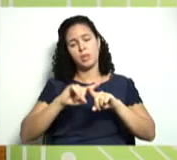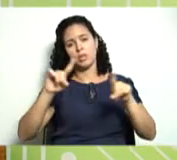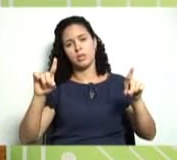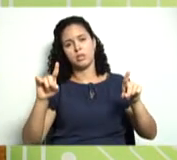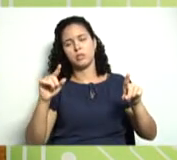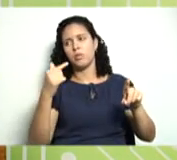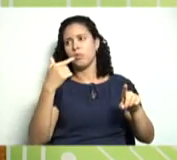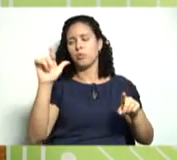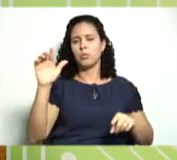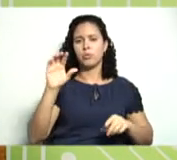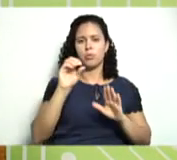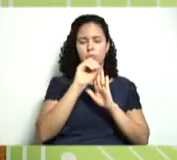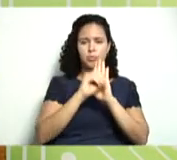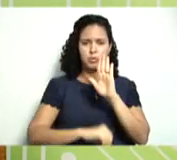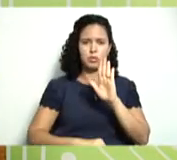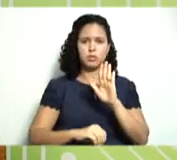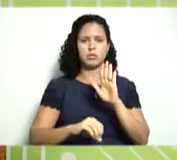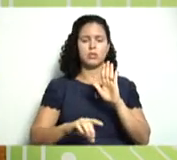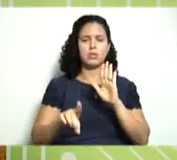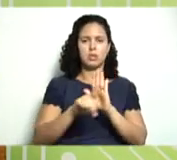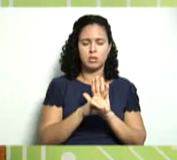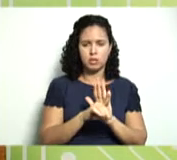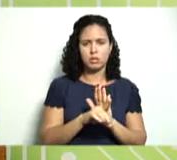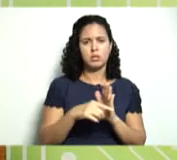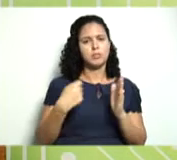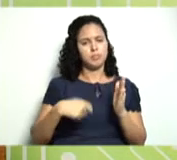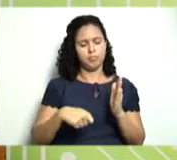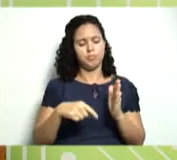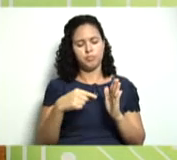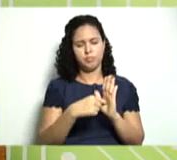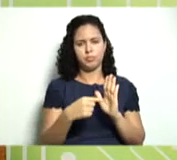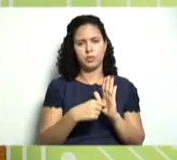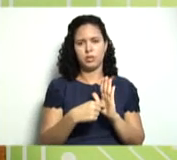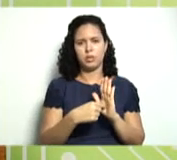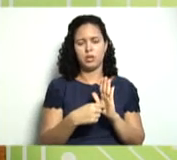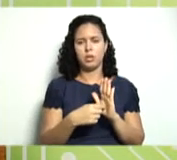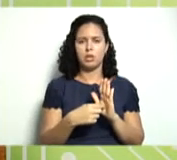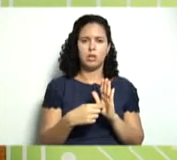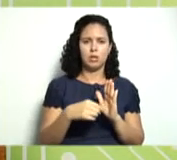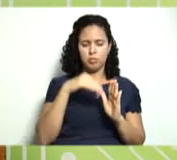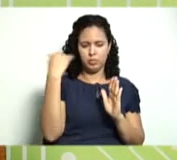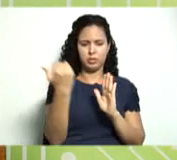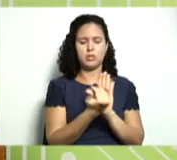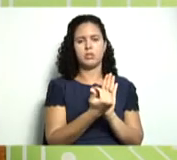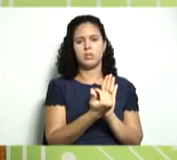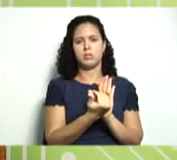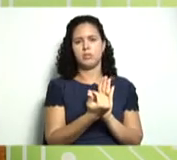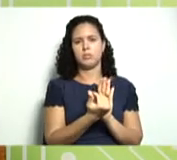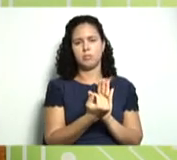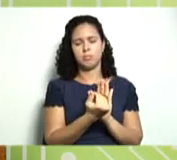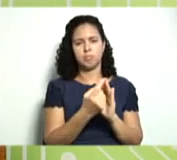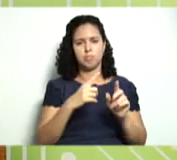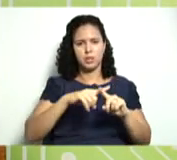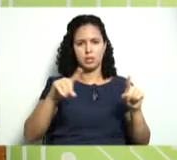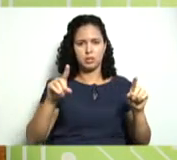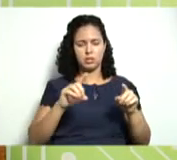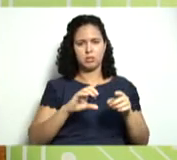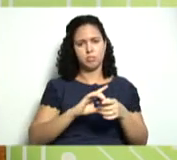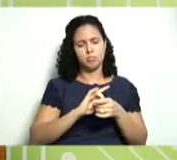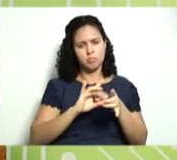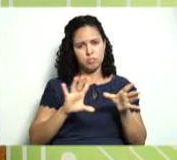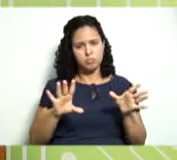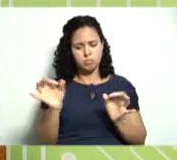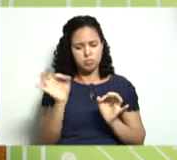ofício uma declaração ele também vai seguir as normas da abnt você está aberto a fazer alguns ajustes